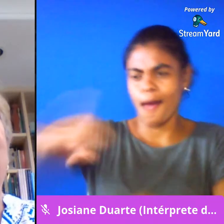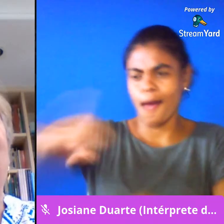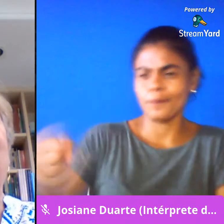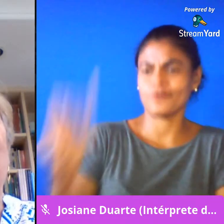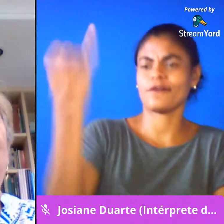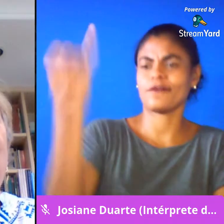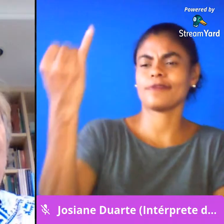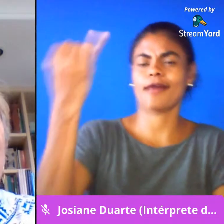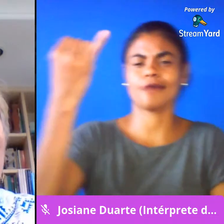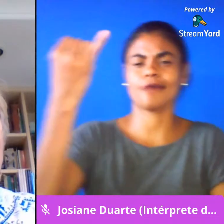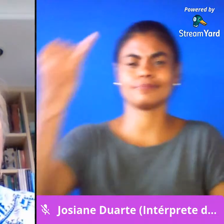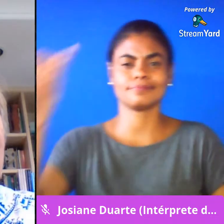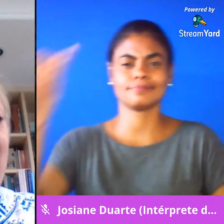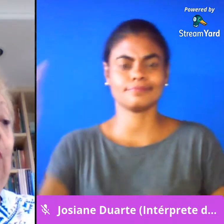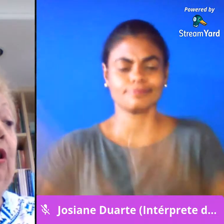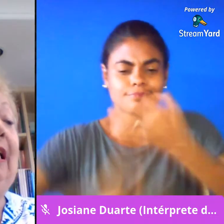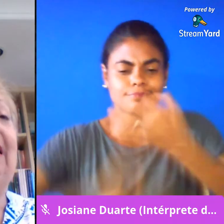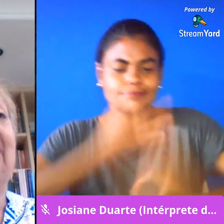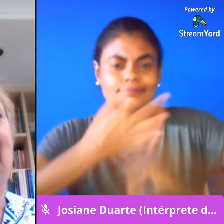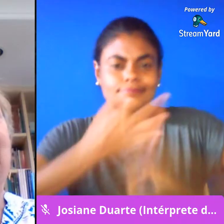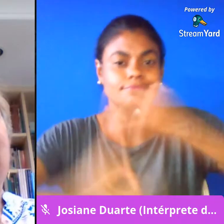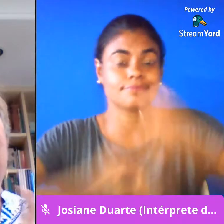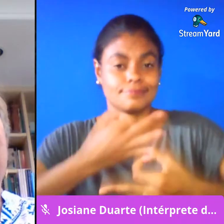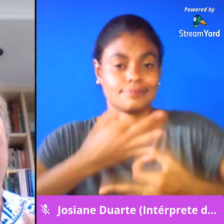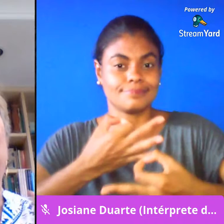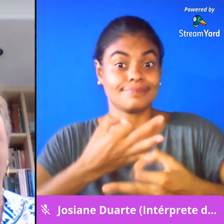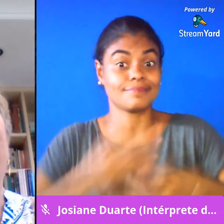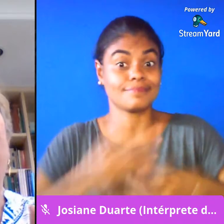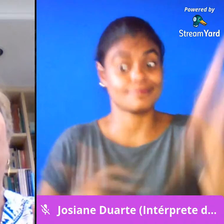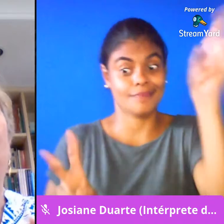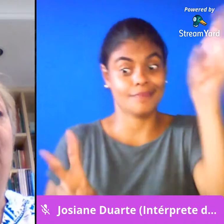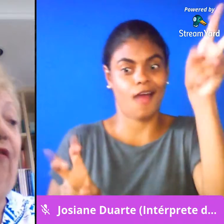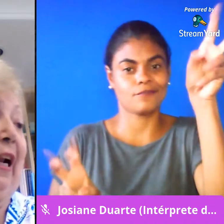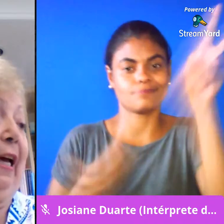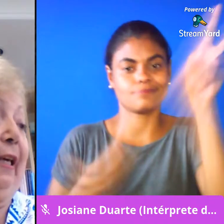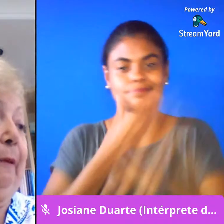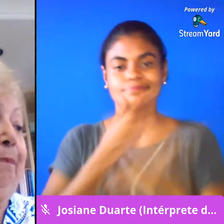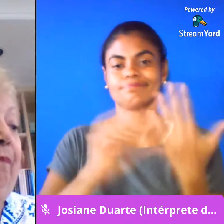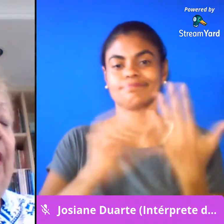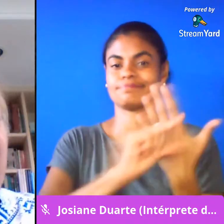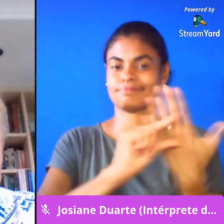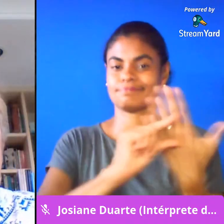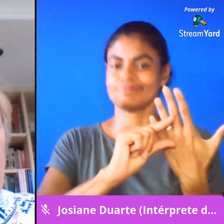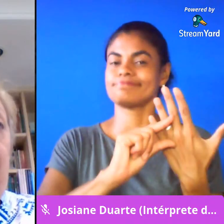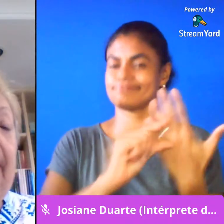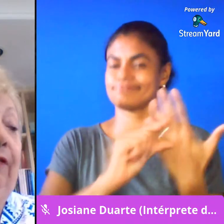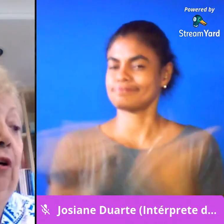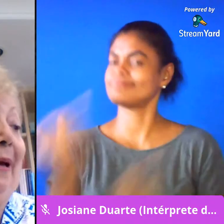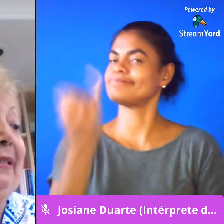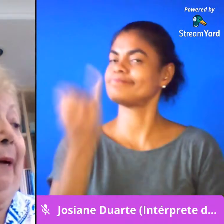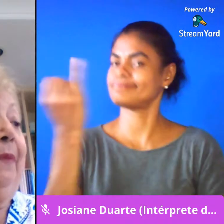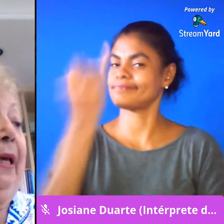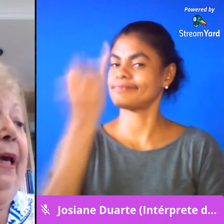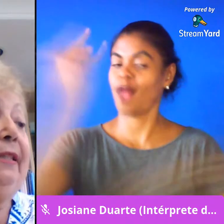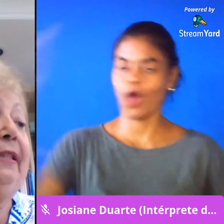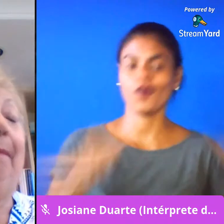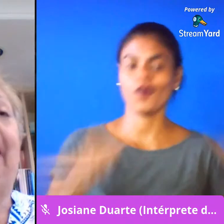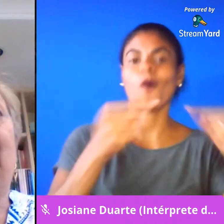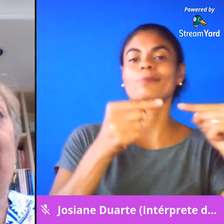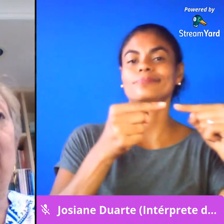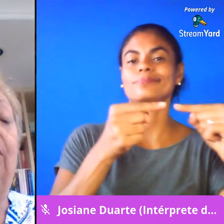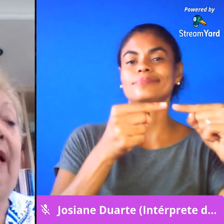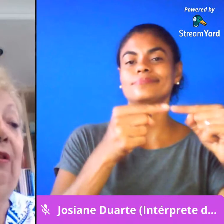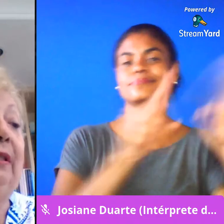superiores. Então, essa citação do Amadeu Amaral é muito interessante e tem muito a ver com o que eu vou falar aqui. Então, vou começar.